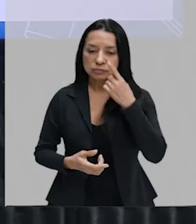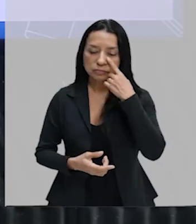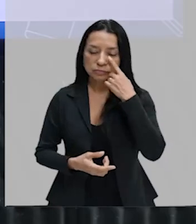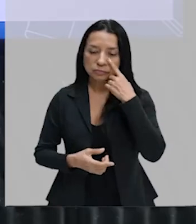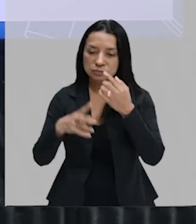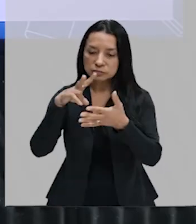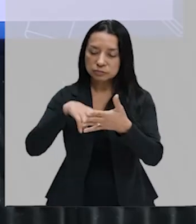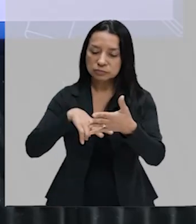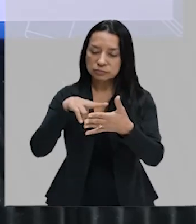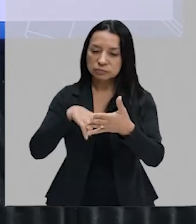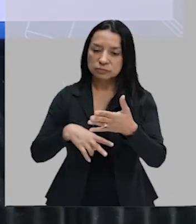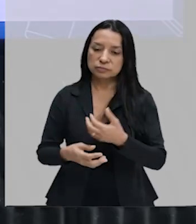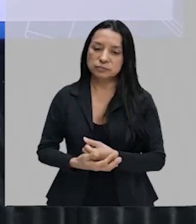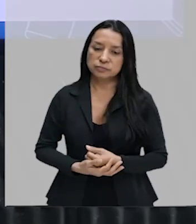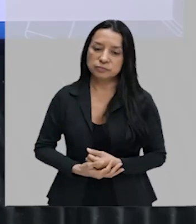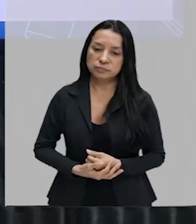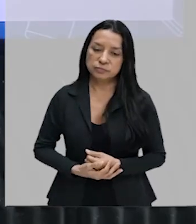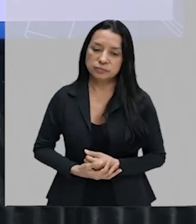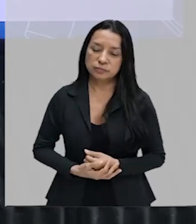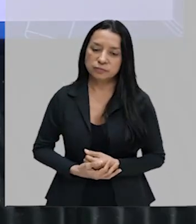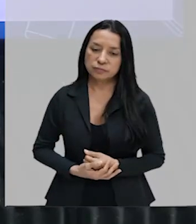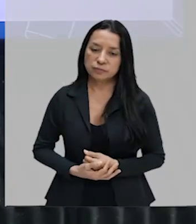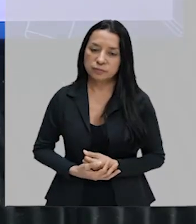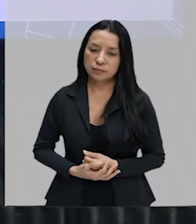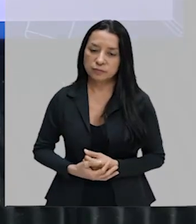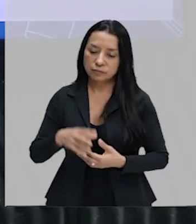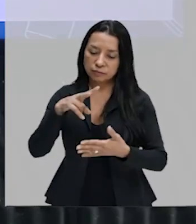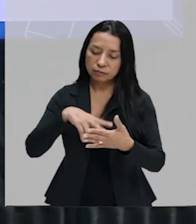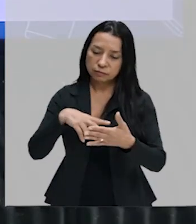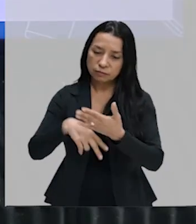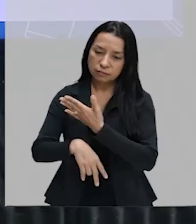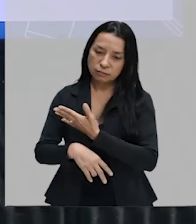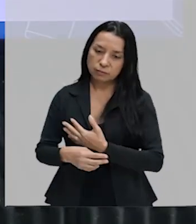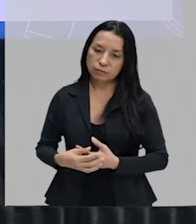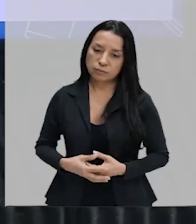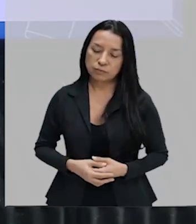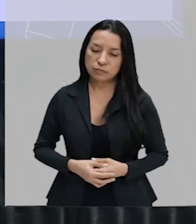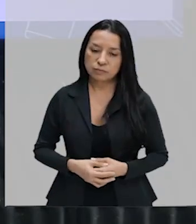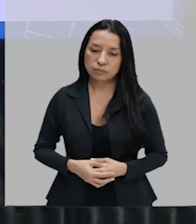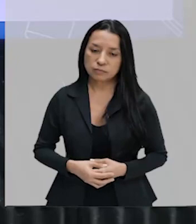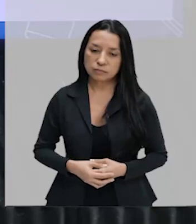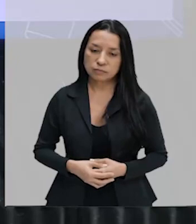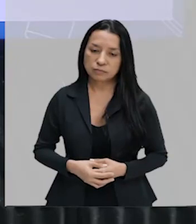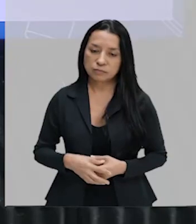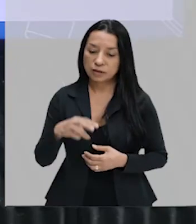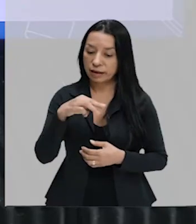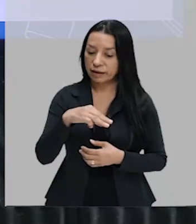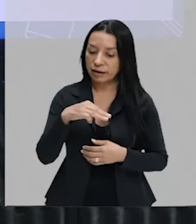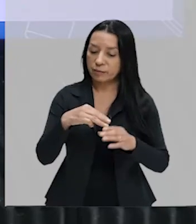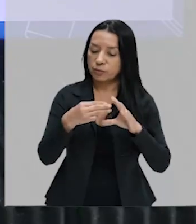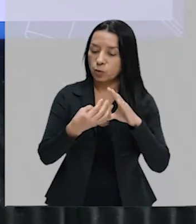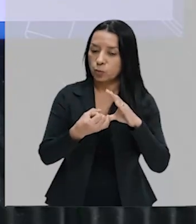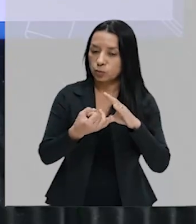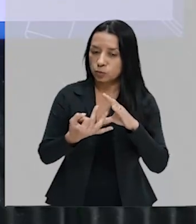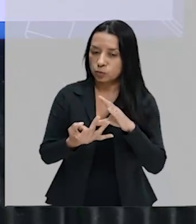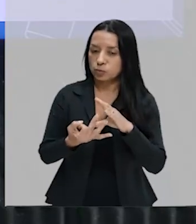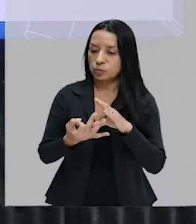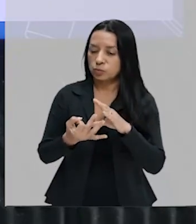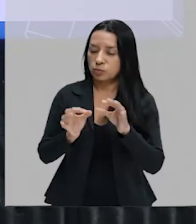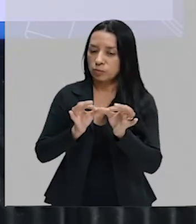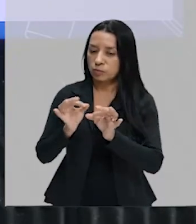leitura. Sendo M, conjunto M, formado pelos elementos 0, 3 e